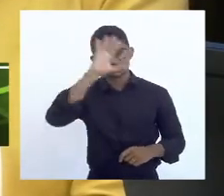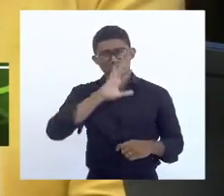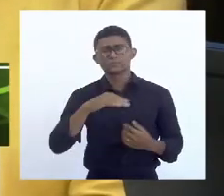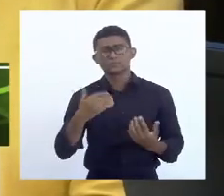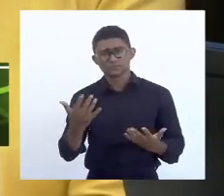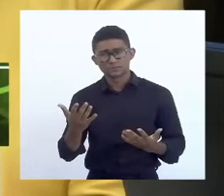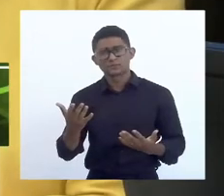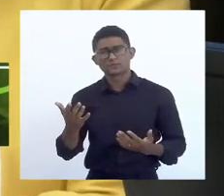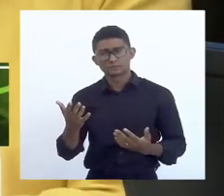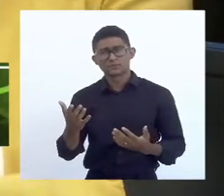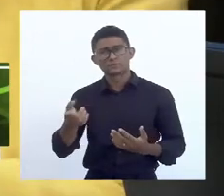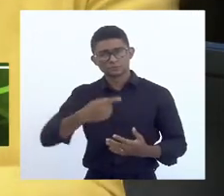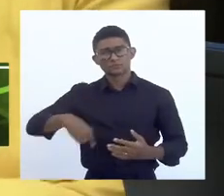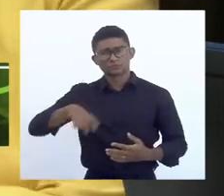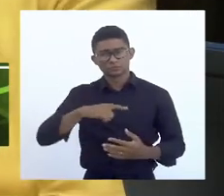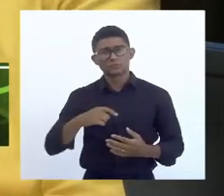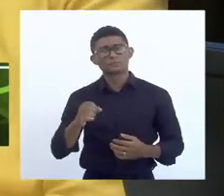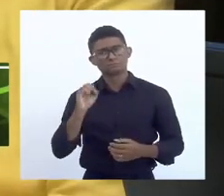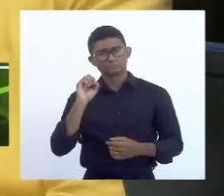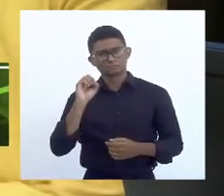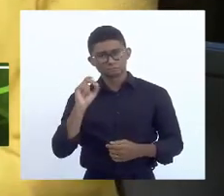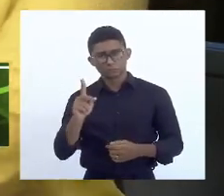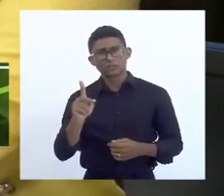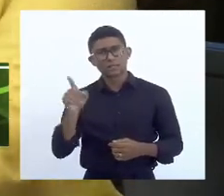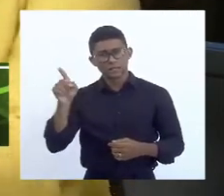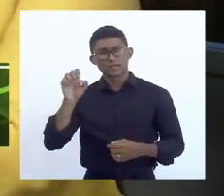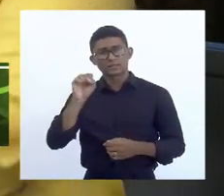nosso mandato já para fazer essa articulação lá em São Paulo.